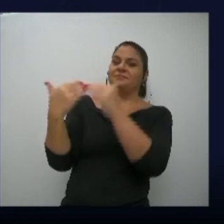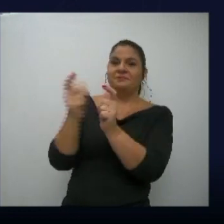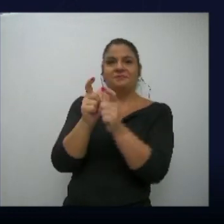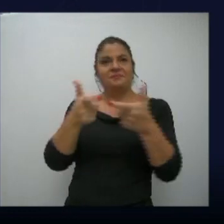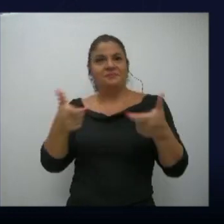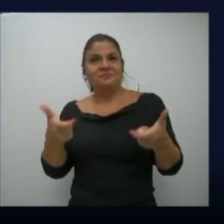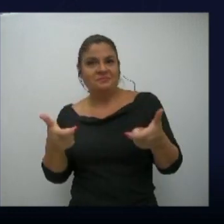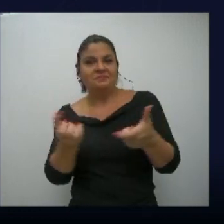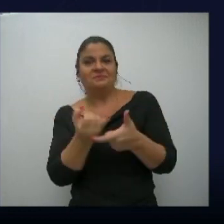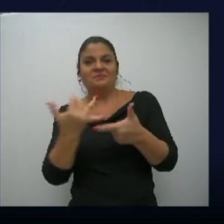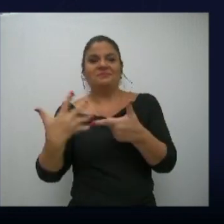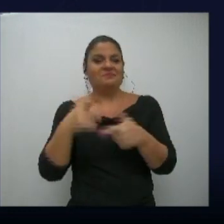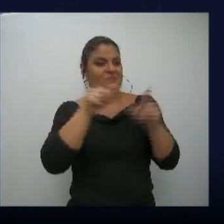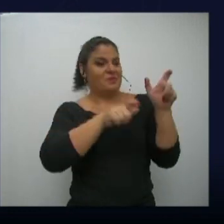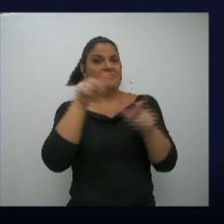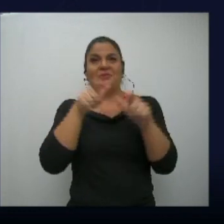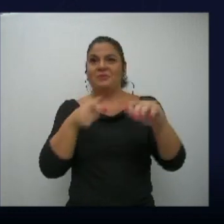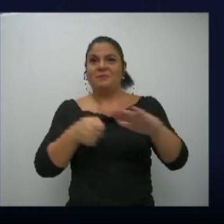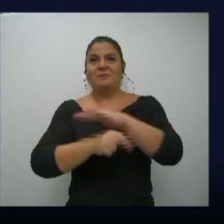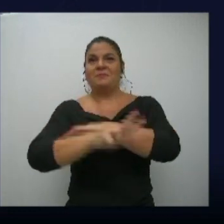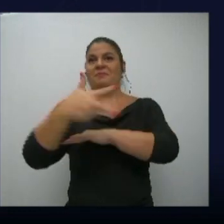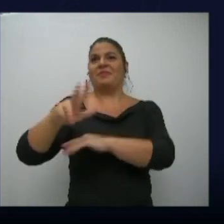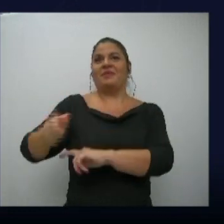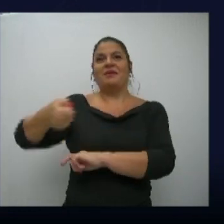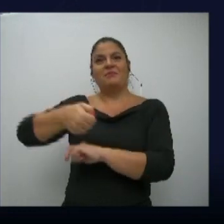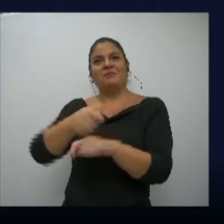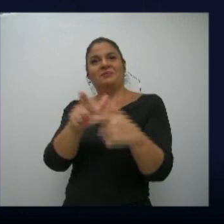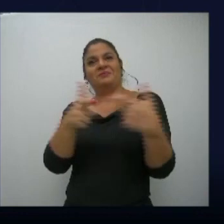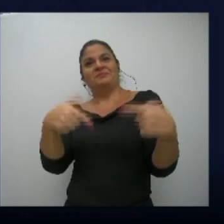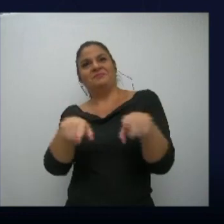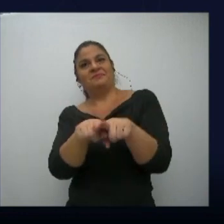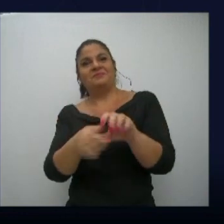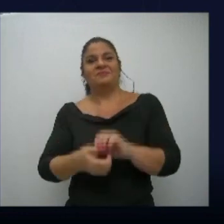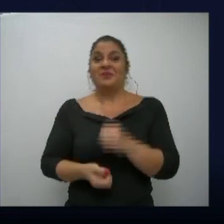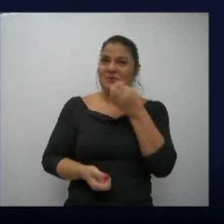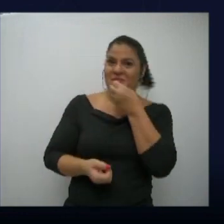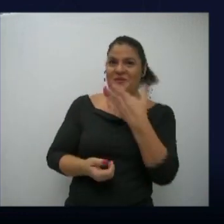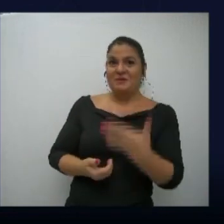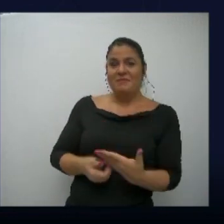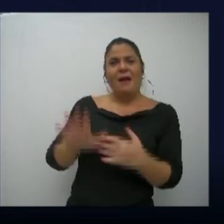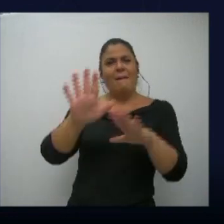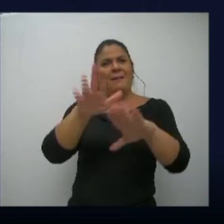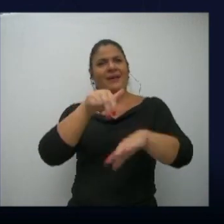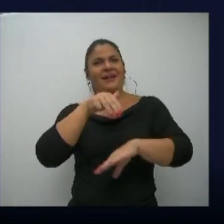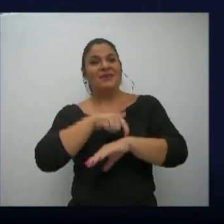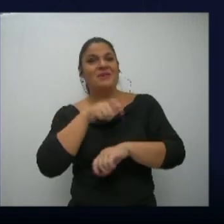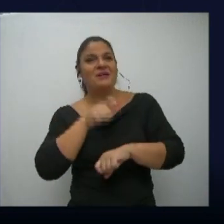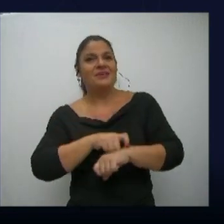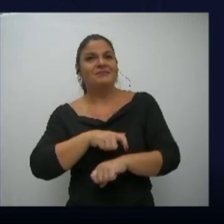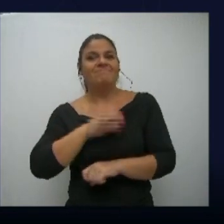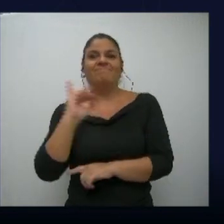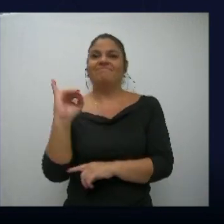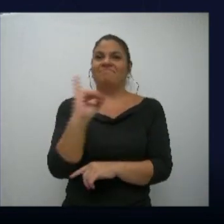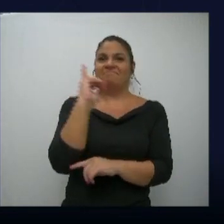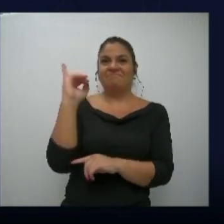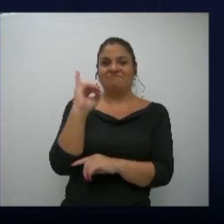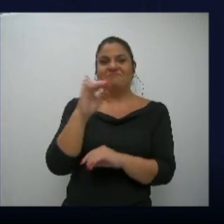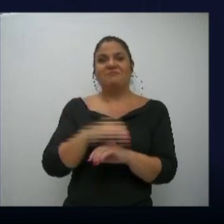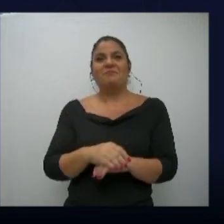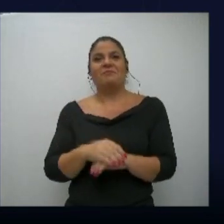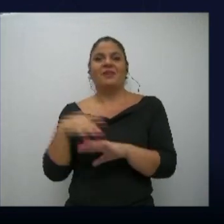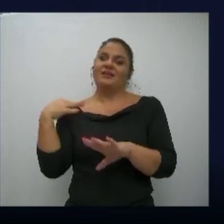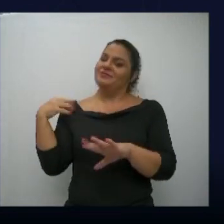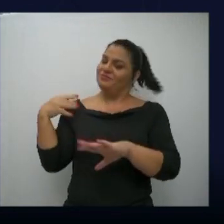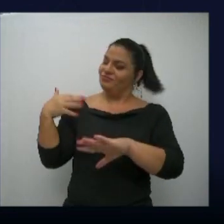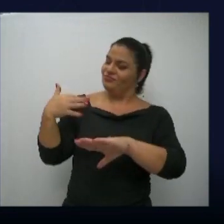muito e a quantidade de pessoas que investe a bolsa mais ainda muito bom um dos momentos mais marcantes dessa nessa